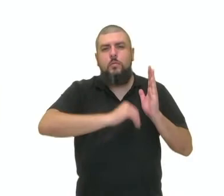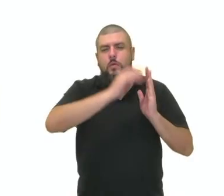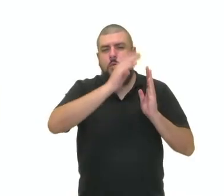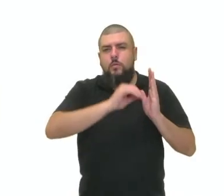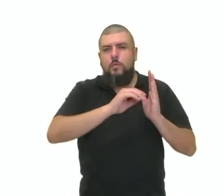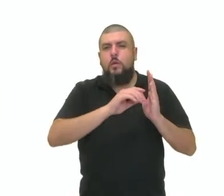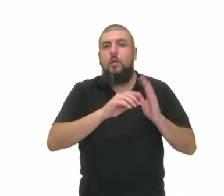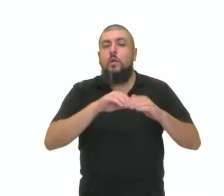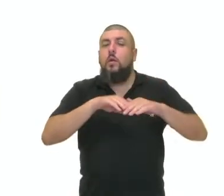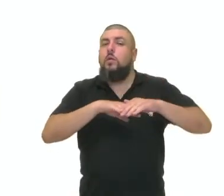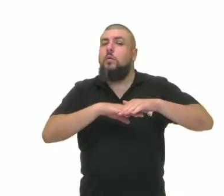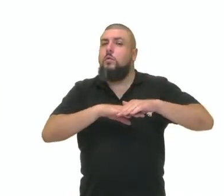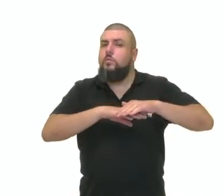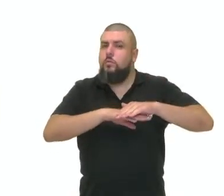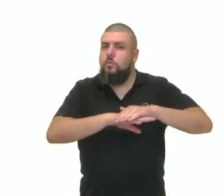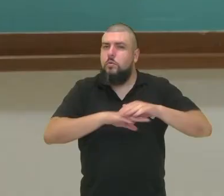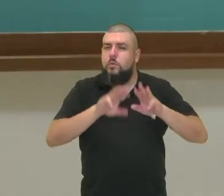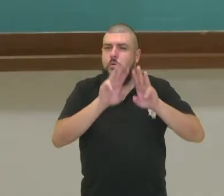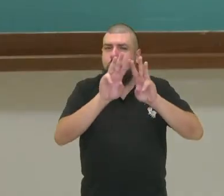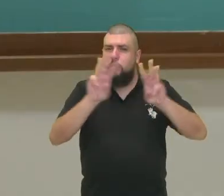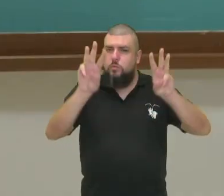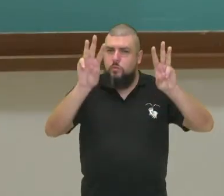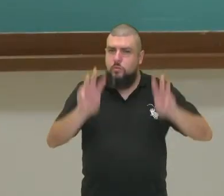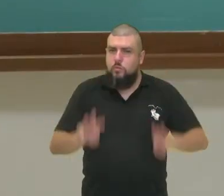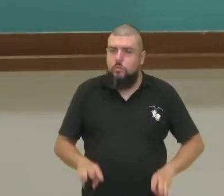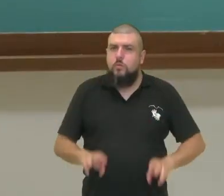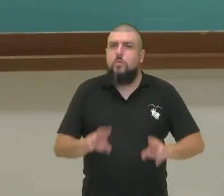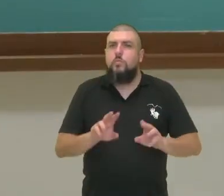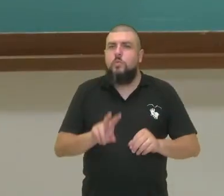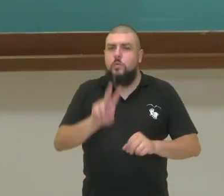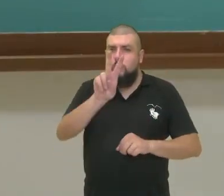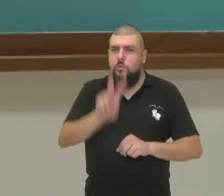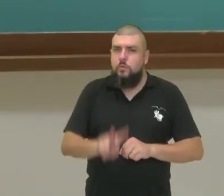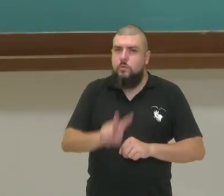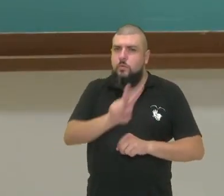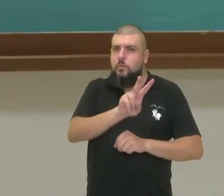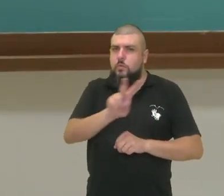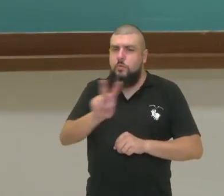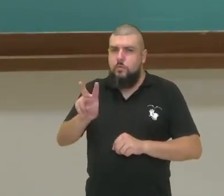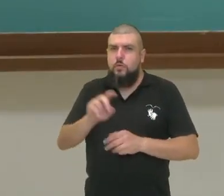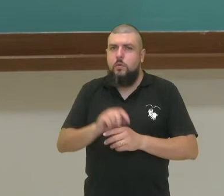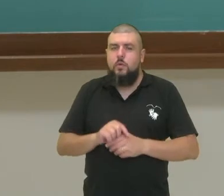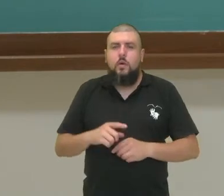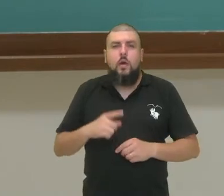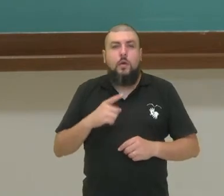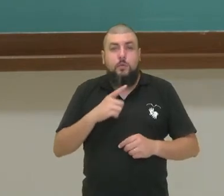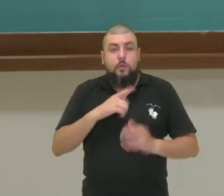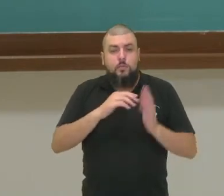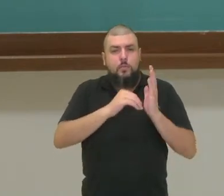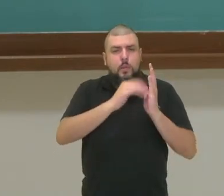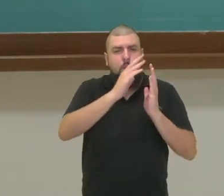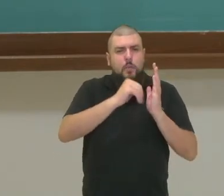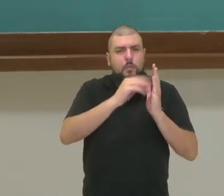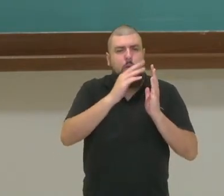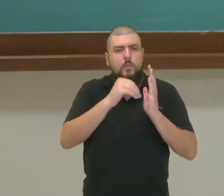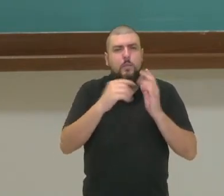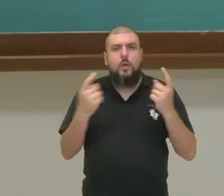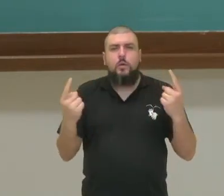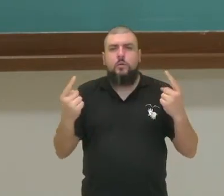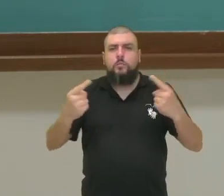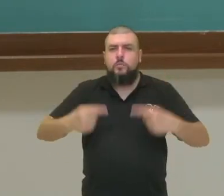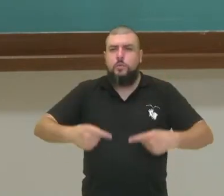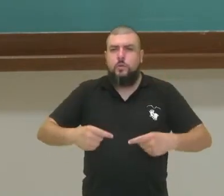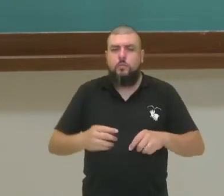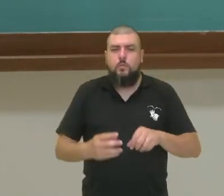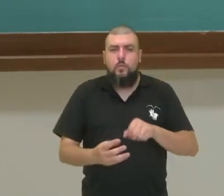Rafael Sanzio, e ele pinta aqui justamente essa oposição entre o conhecimento que parte da